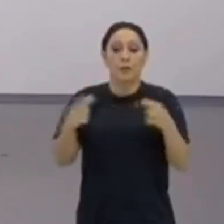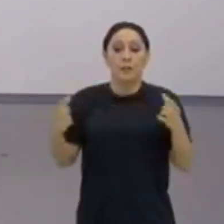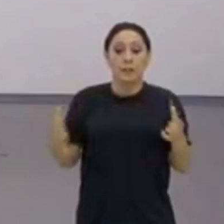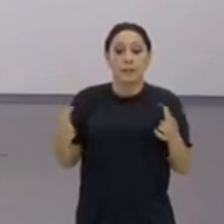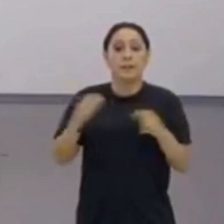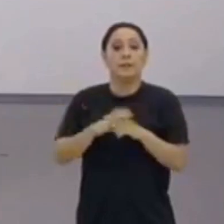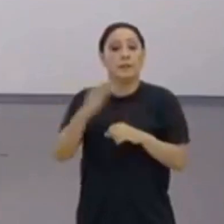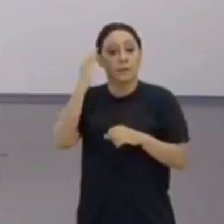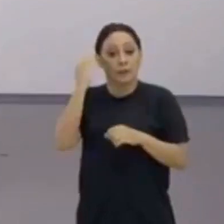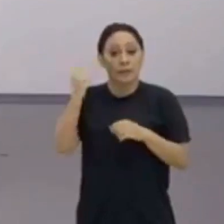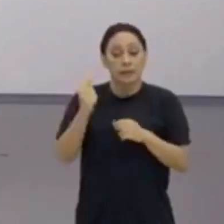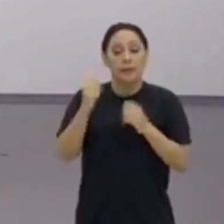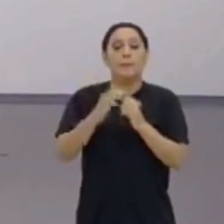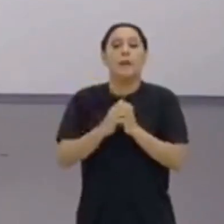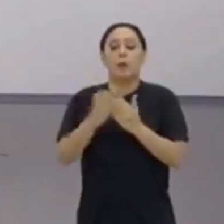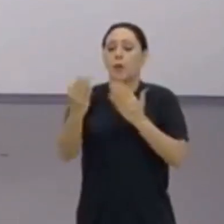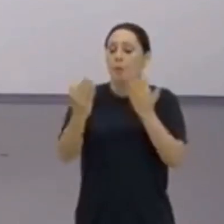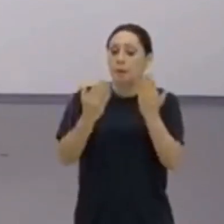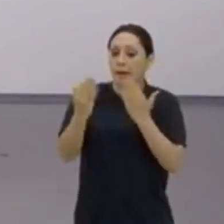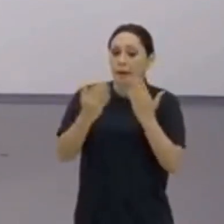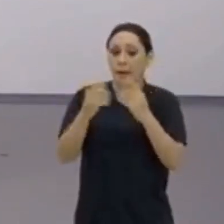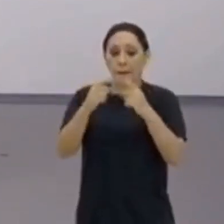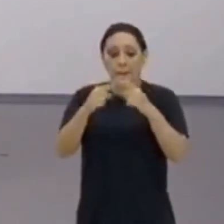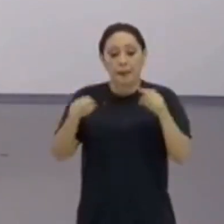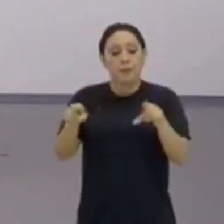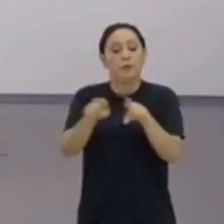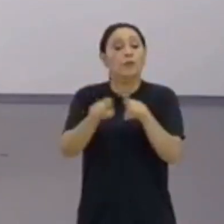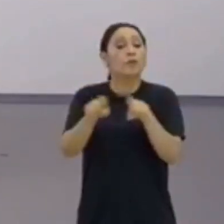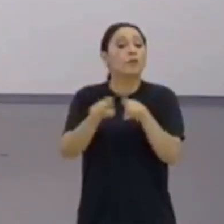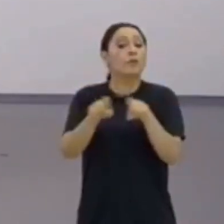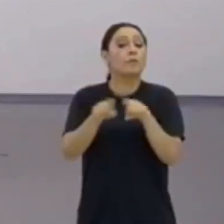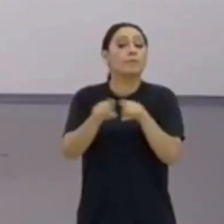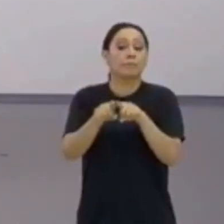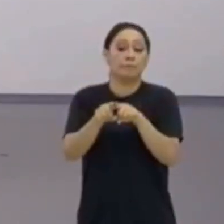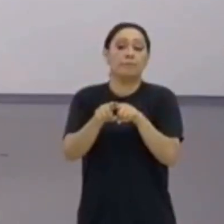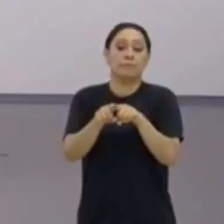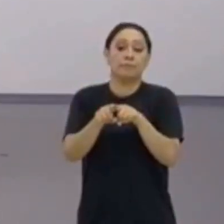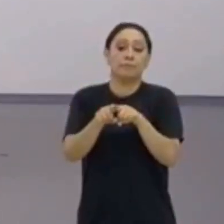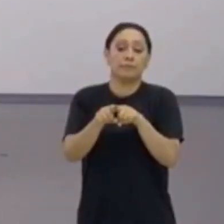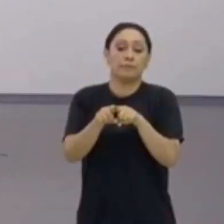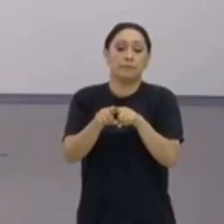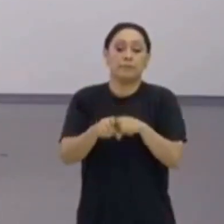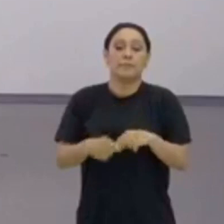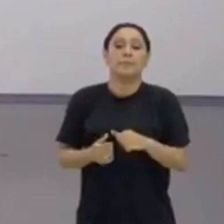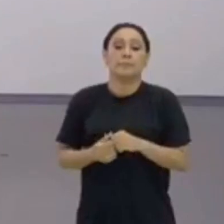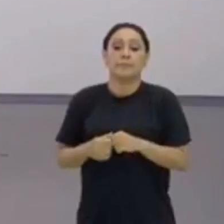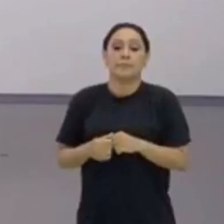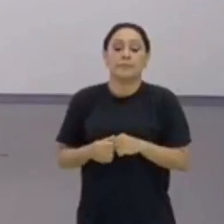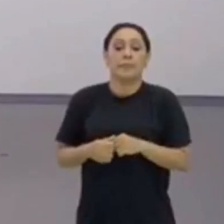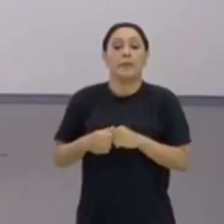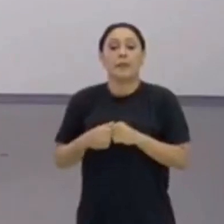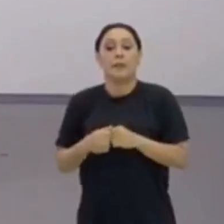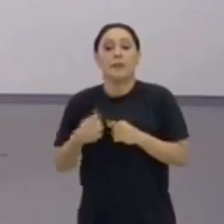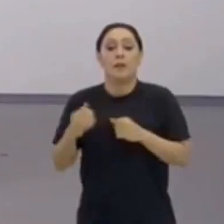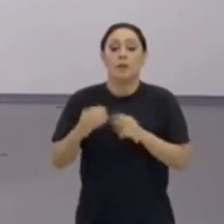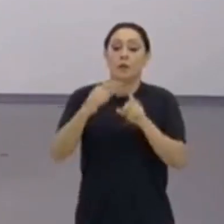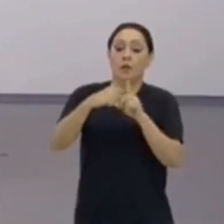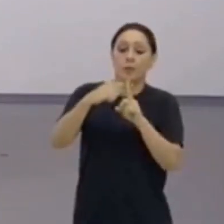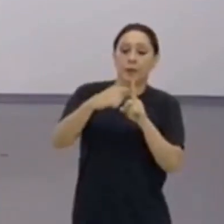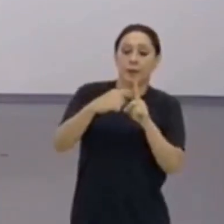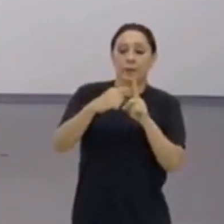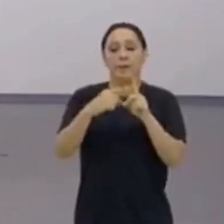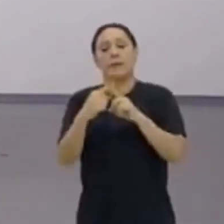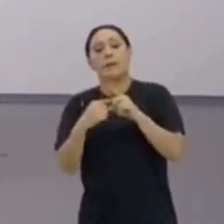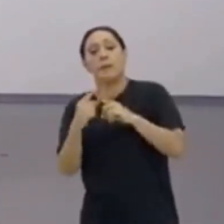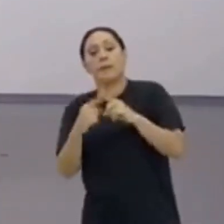Na verdade, comparar duas grandezas, mas ela tem que ser de mesma natureza, de mesma espécie. Tudo bem? Comprimento,